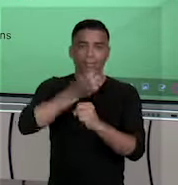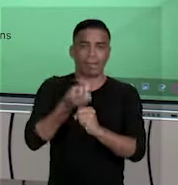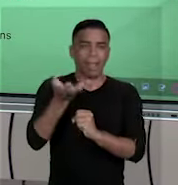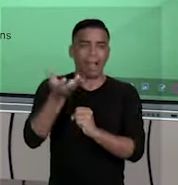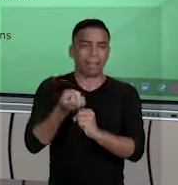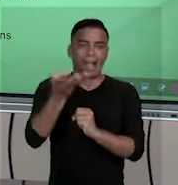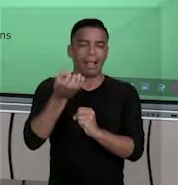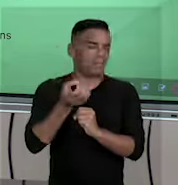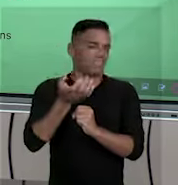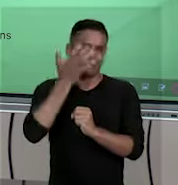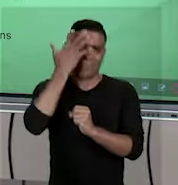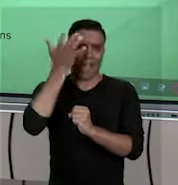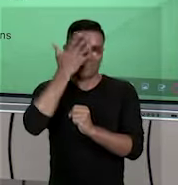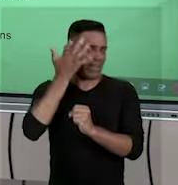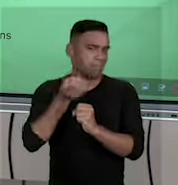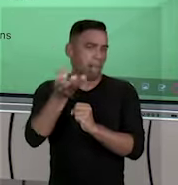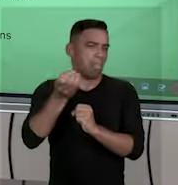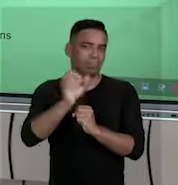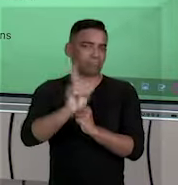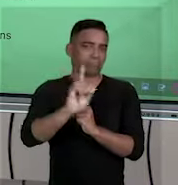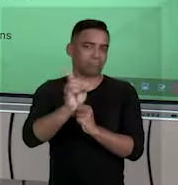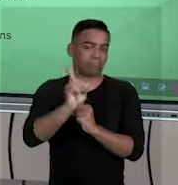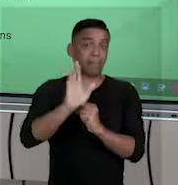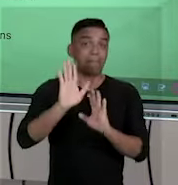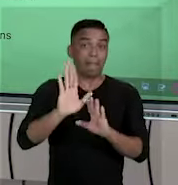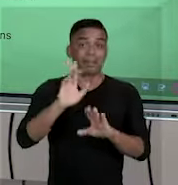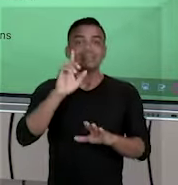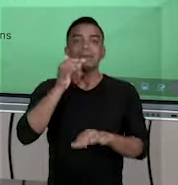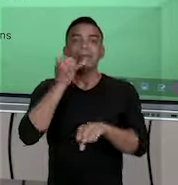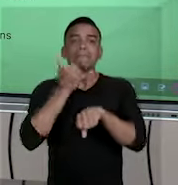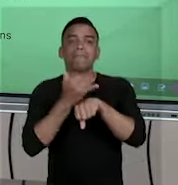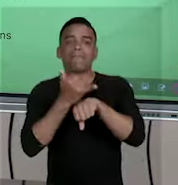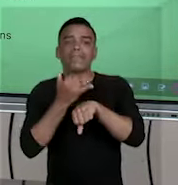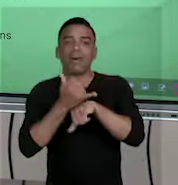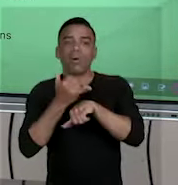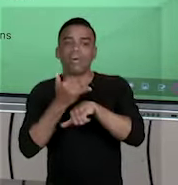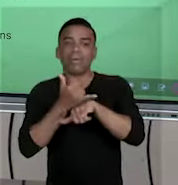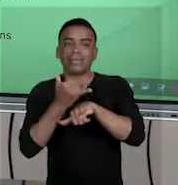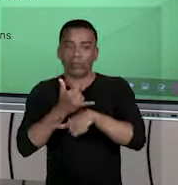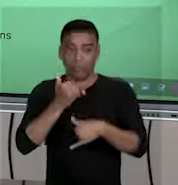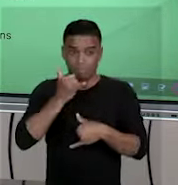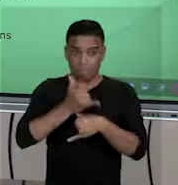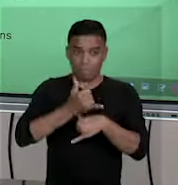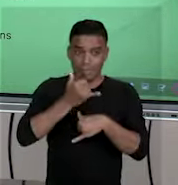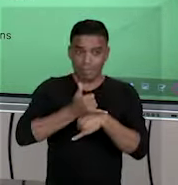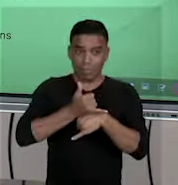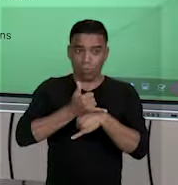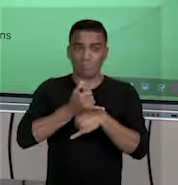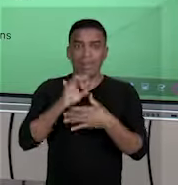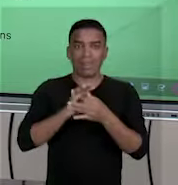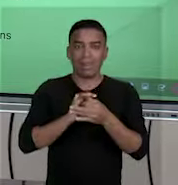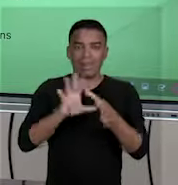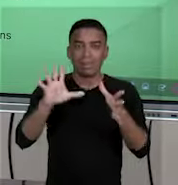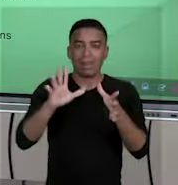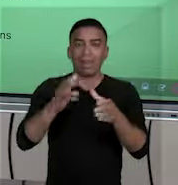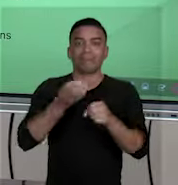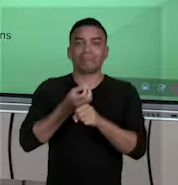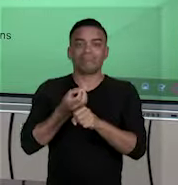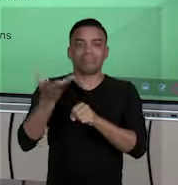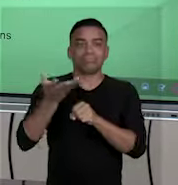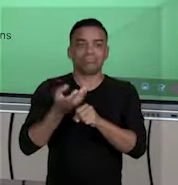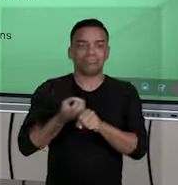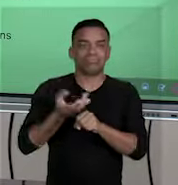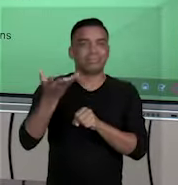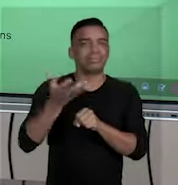tanta facilidade. Mas o material como um metal, ele já vai liberar, transferir esses elétrons